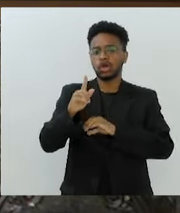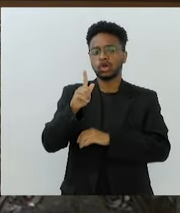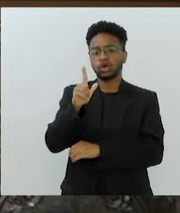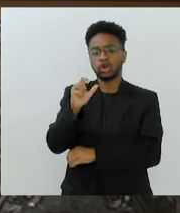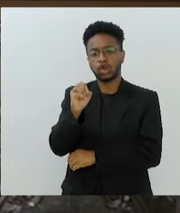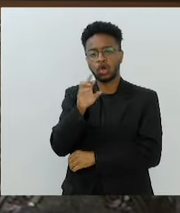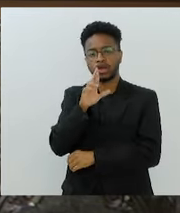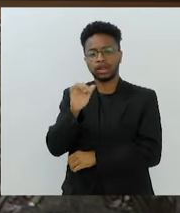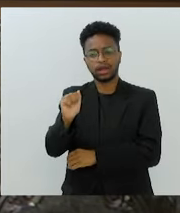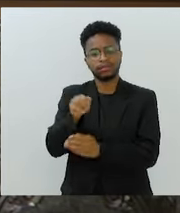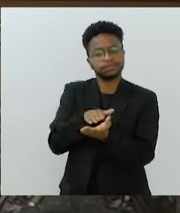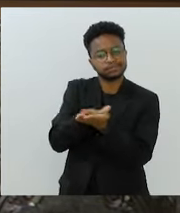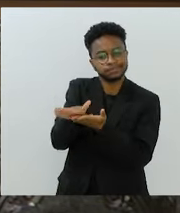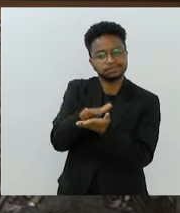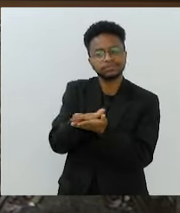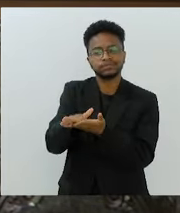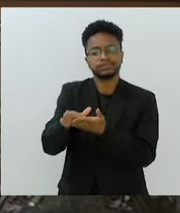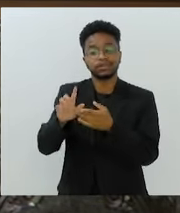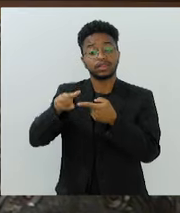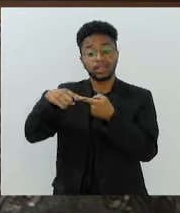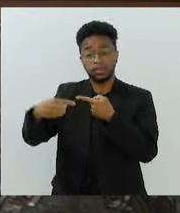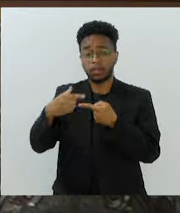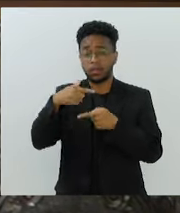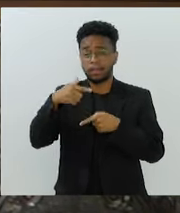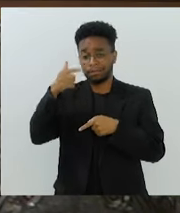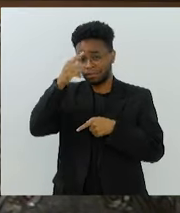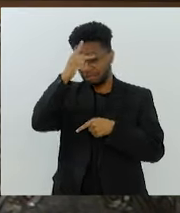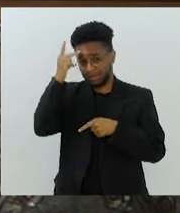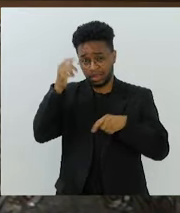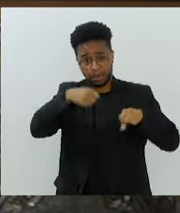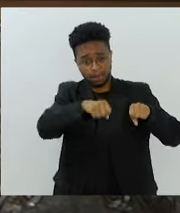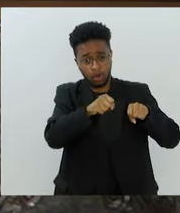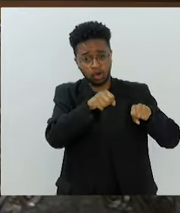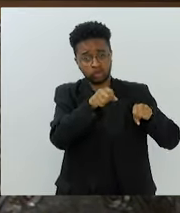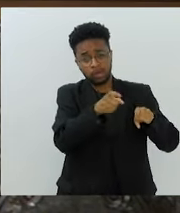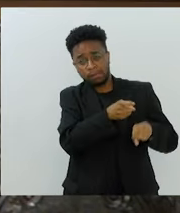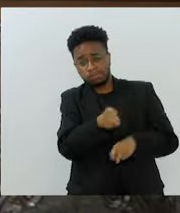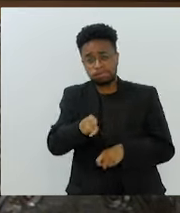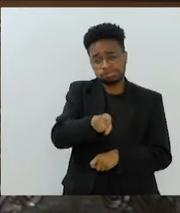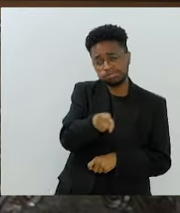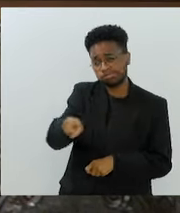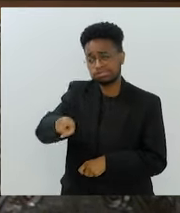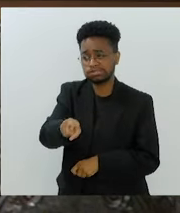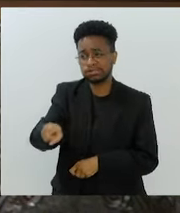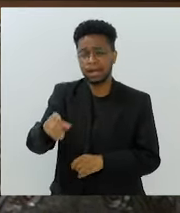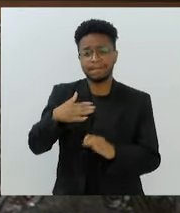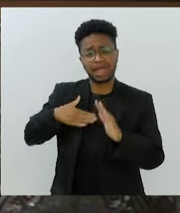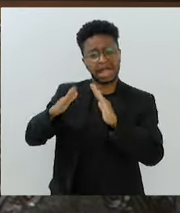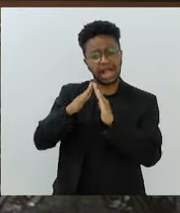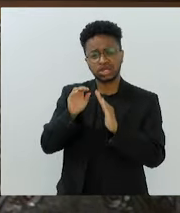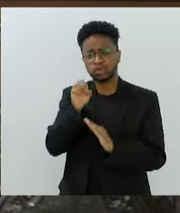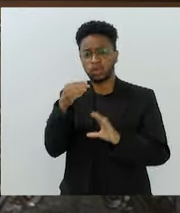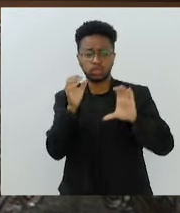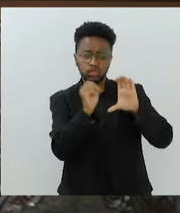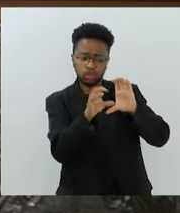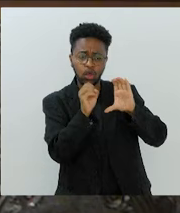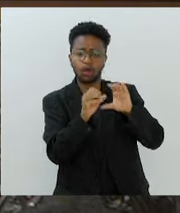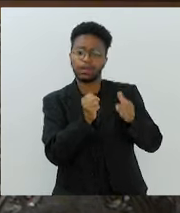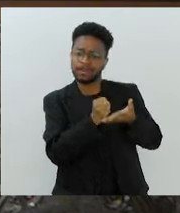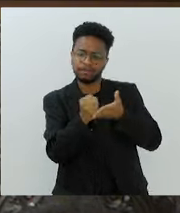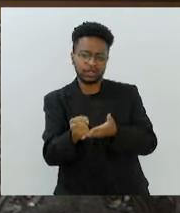slide, né? O motoboy ia lá em casa, ou você ia levar lá na Globo, onde fosse, então o negócio não era